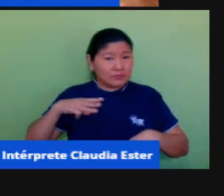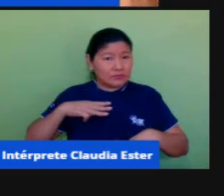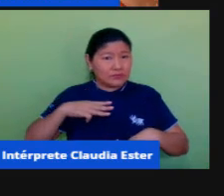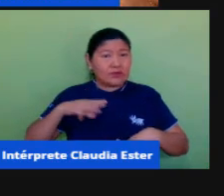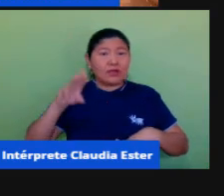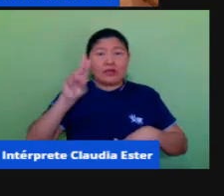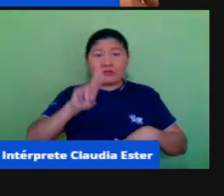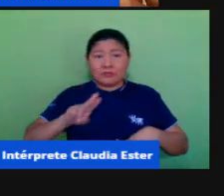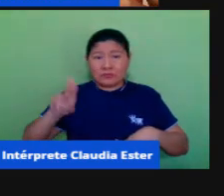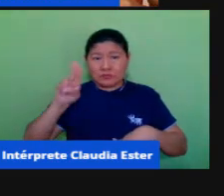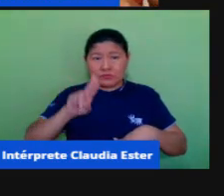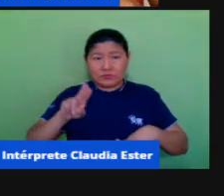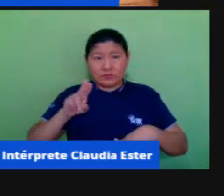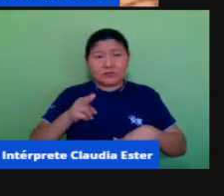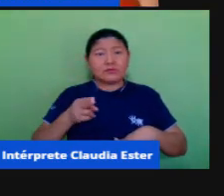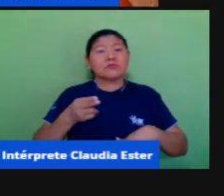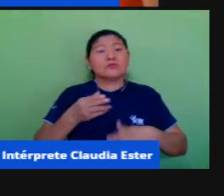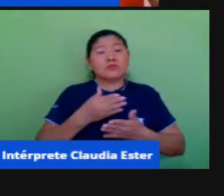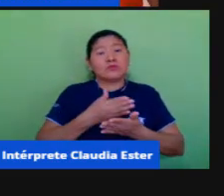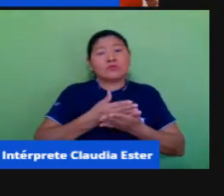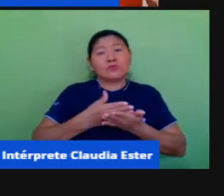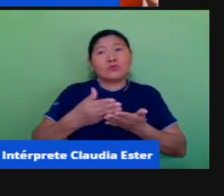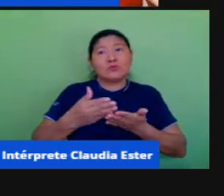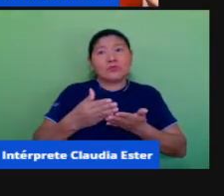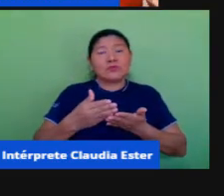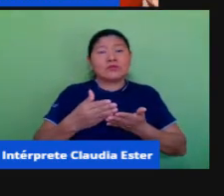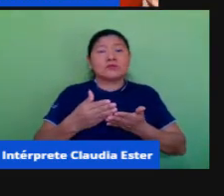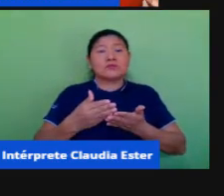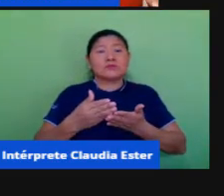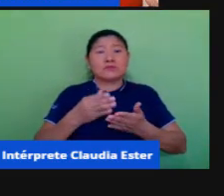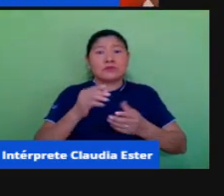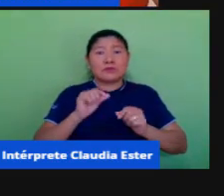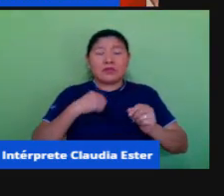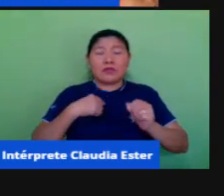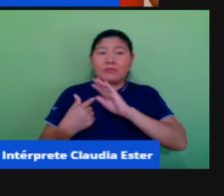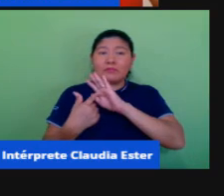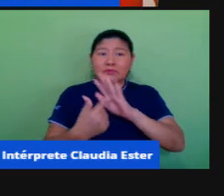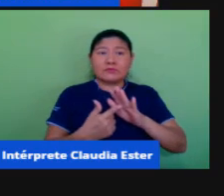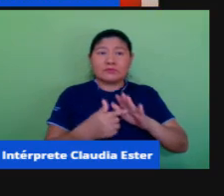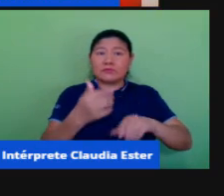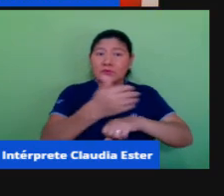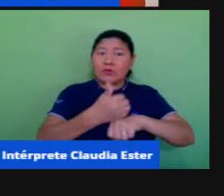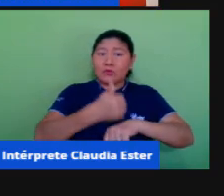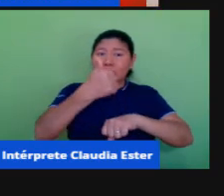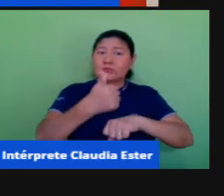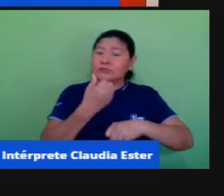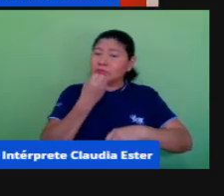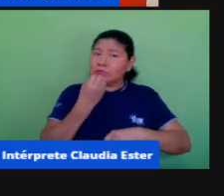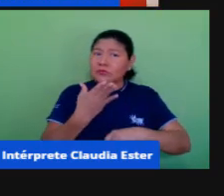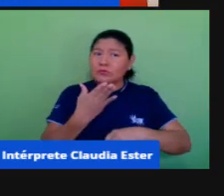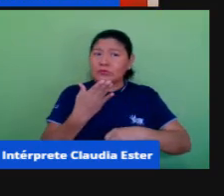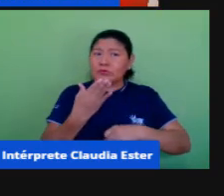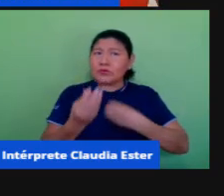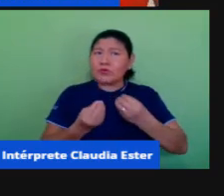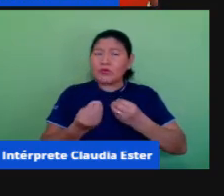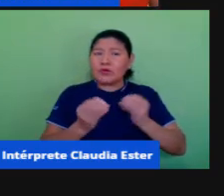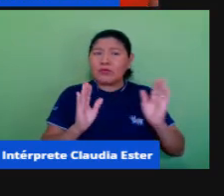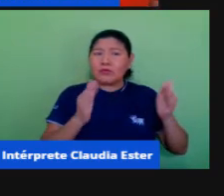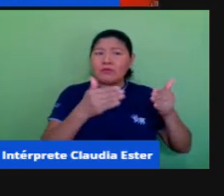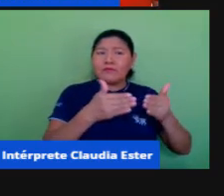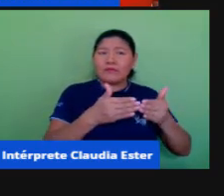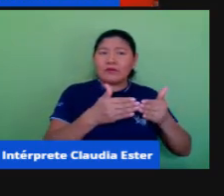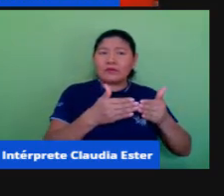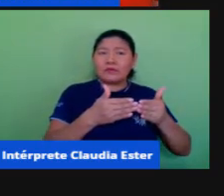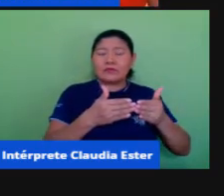metodologia no ensino fundamental. Né, e que traz resultados exuberantes. Tá? Em que consiste? O conhecimento